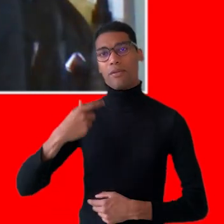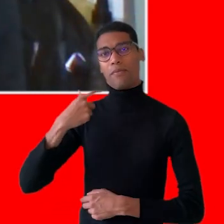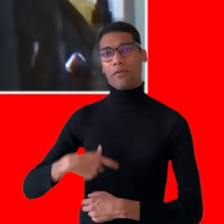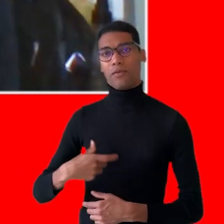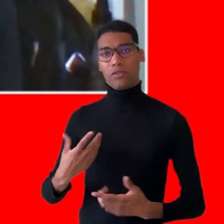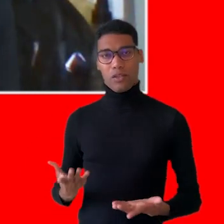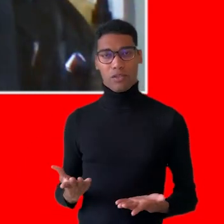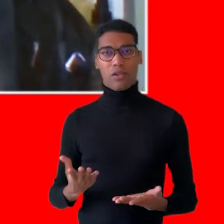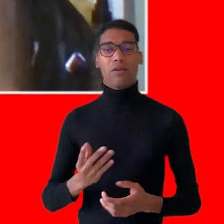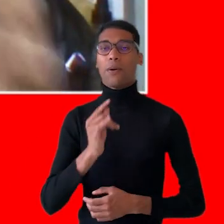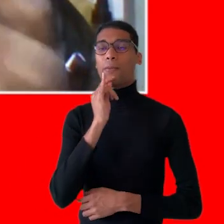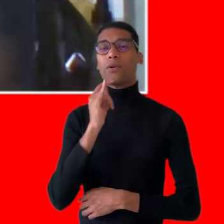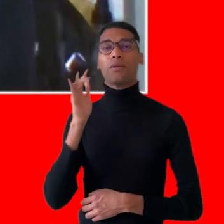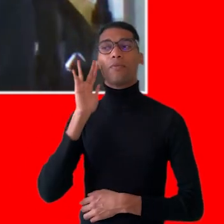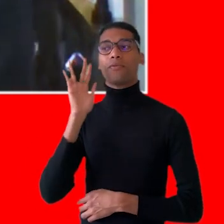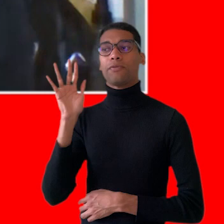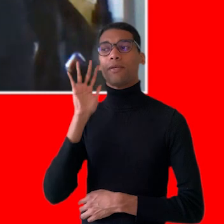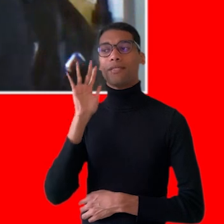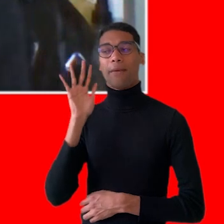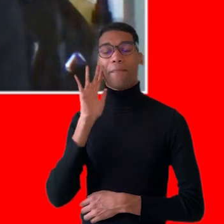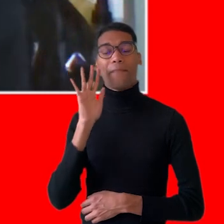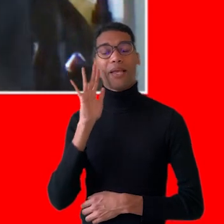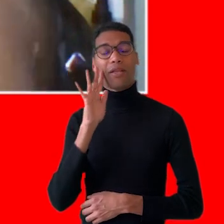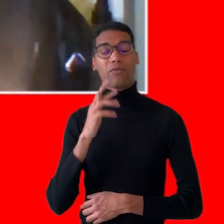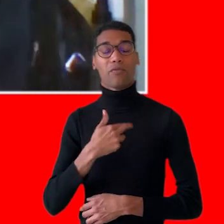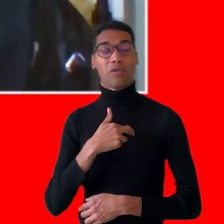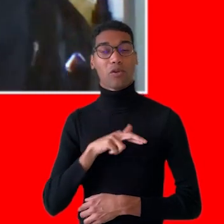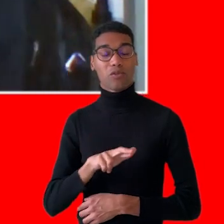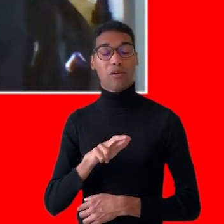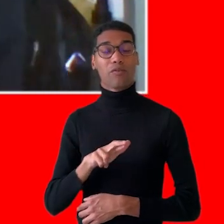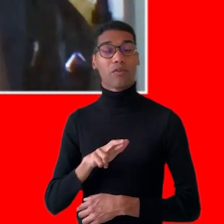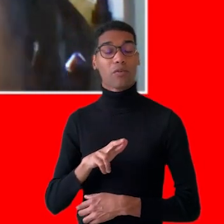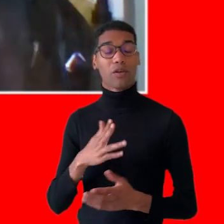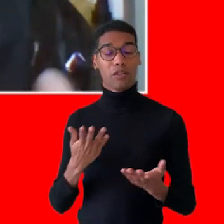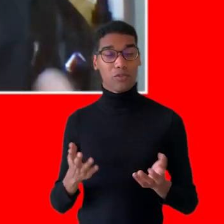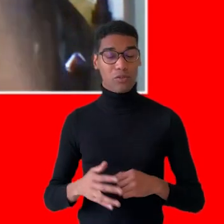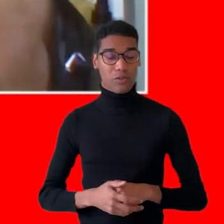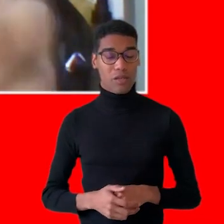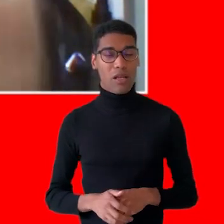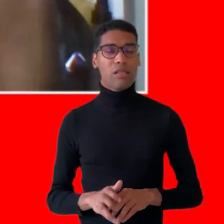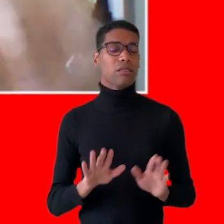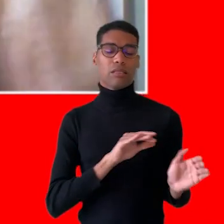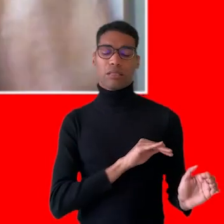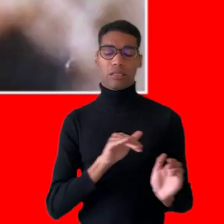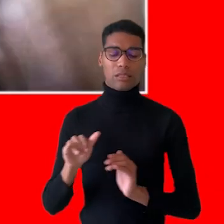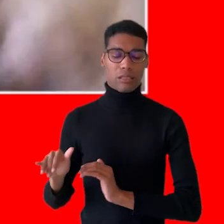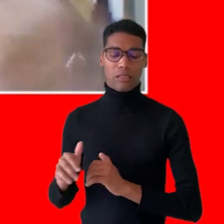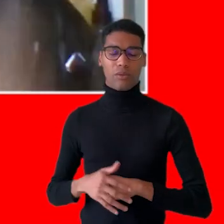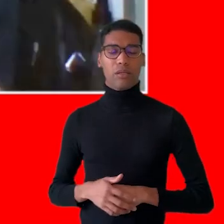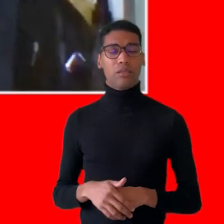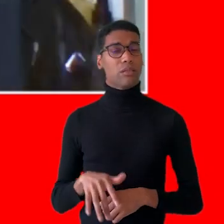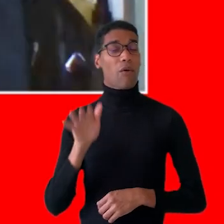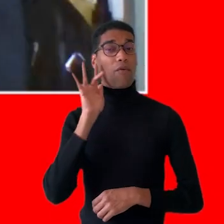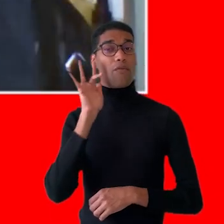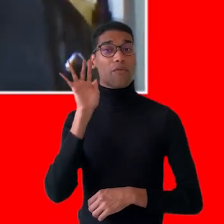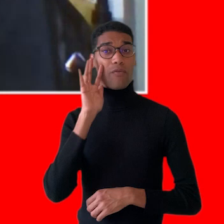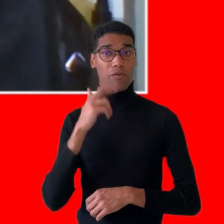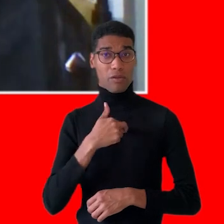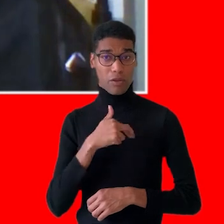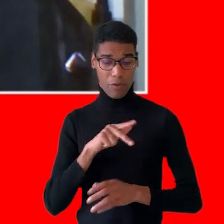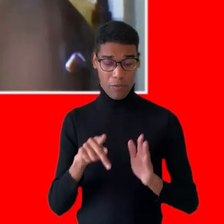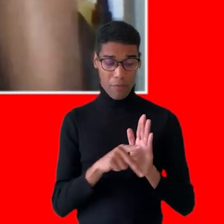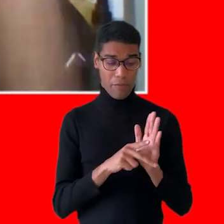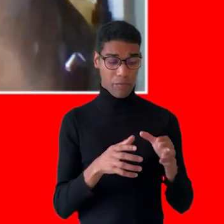humanidade. O pensamento filosófico-religioso, não o pensamento filosófico-religioso de